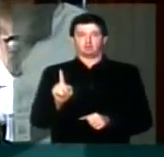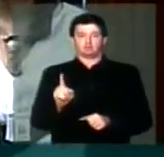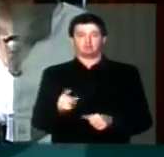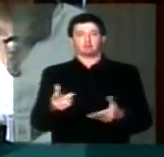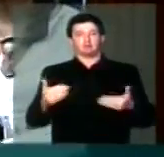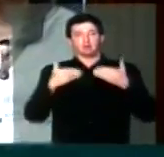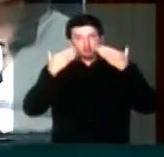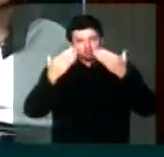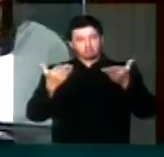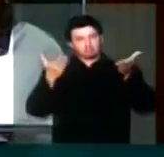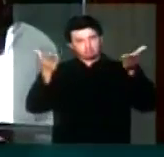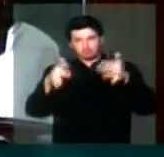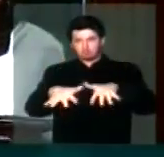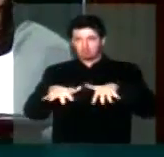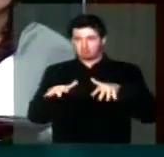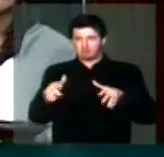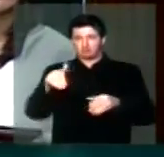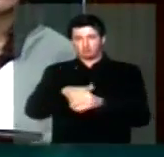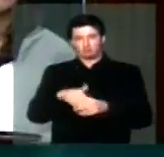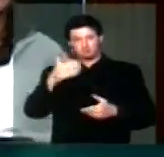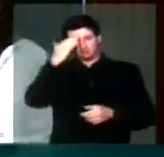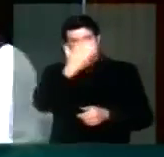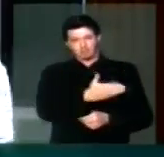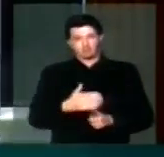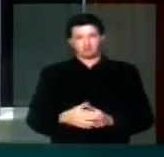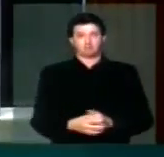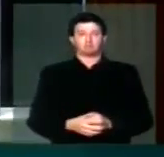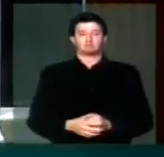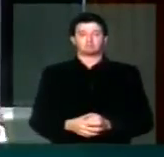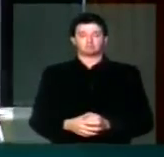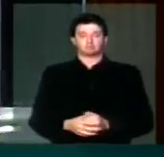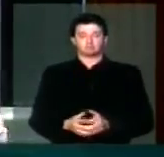que apresento e coloco a apreciação do plenário, senhor presidente. Muito obrigado. Presidente, questão de ordem.